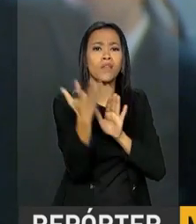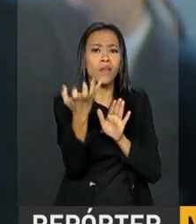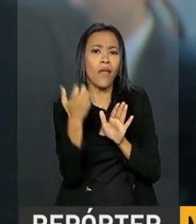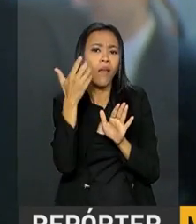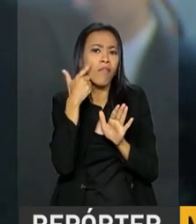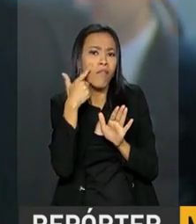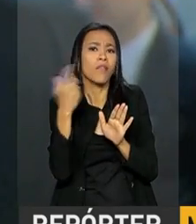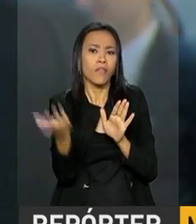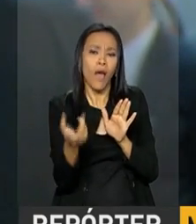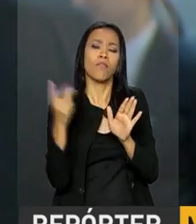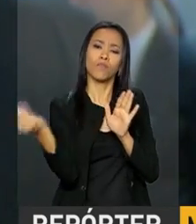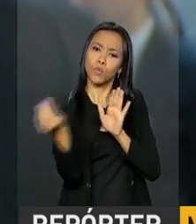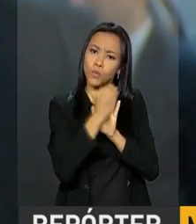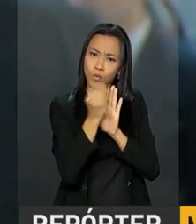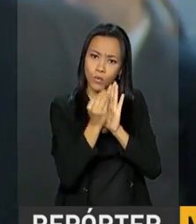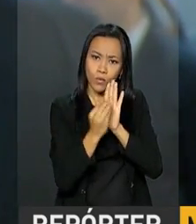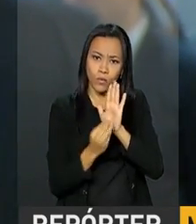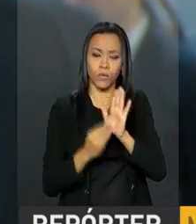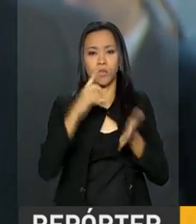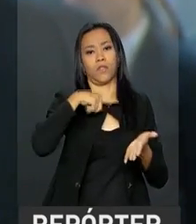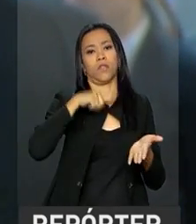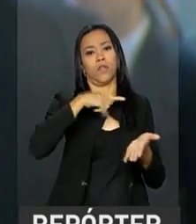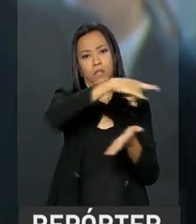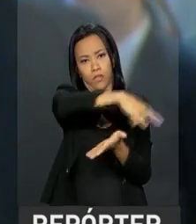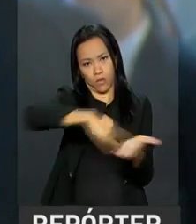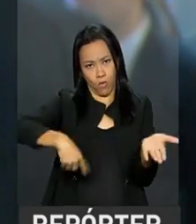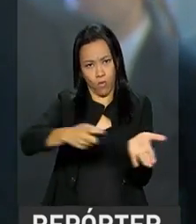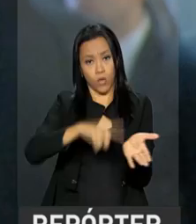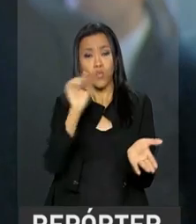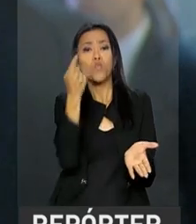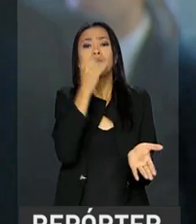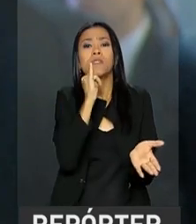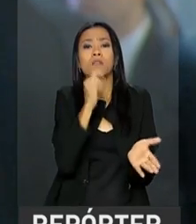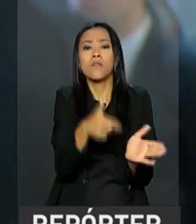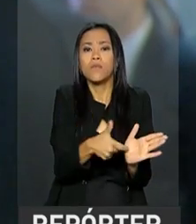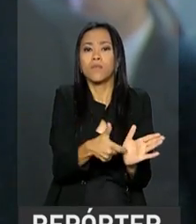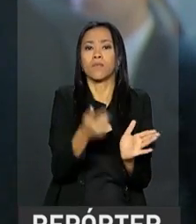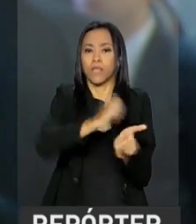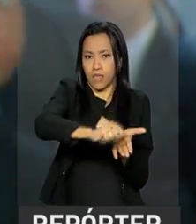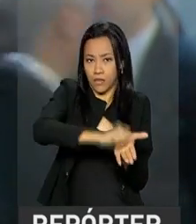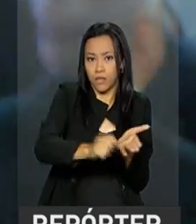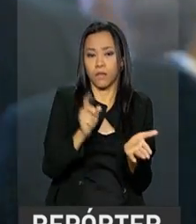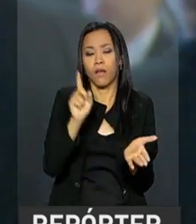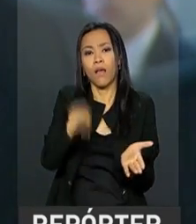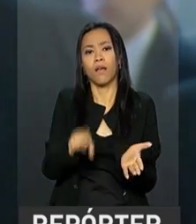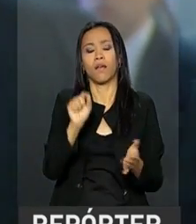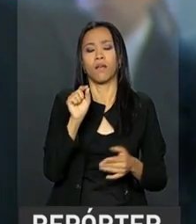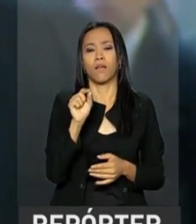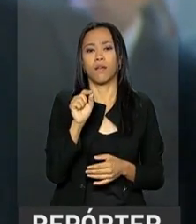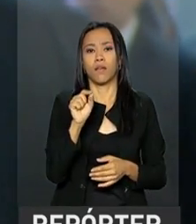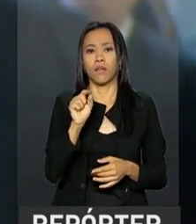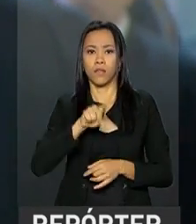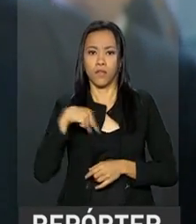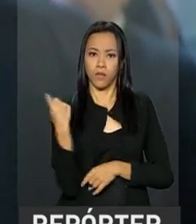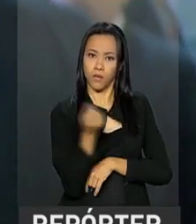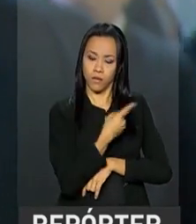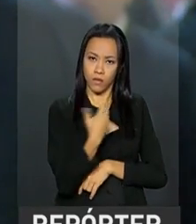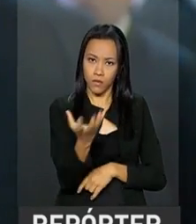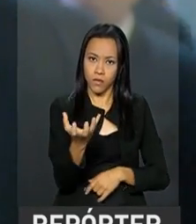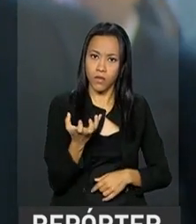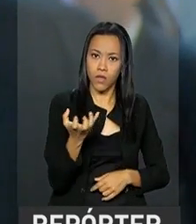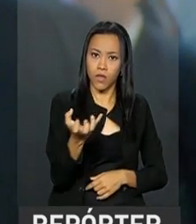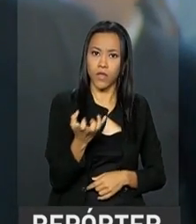nesse documento. Um dos exemplos que eu posso te dar é o fato de nós queremos, por exemplo,